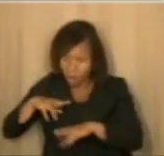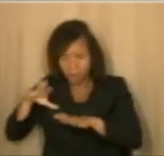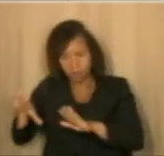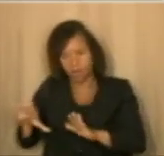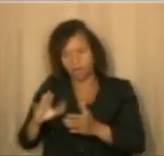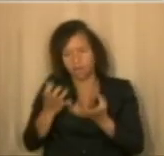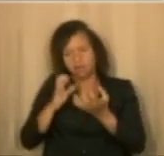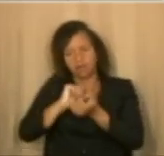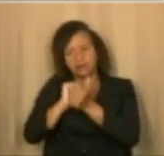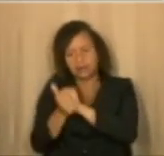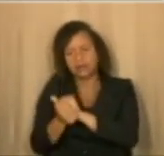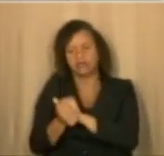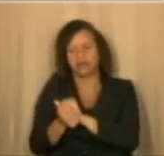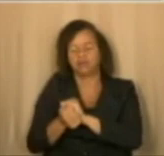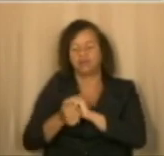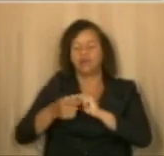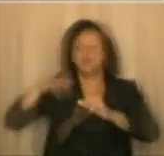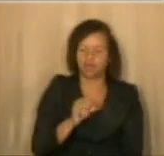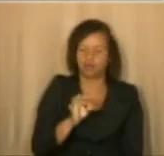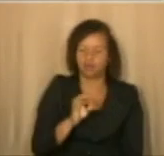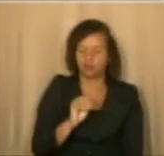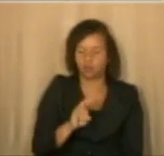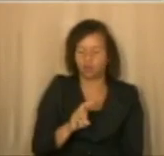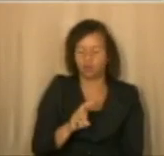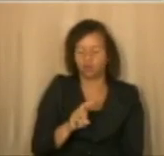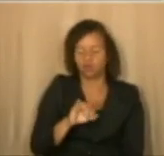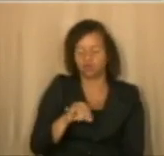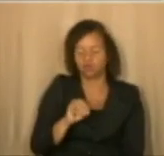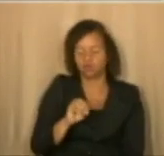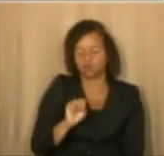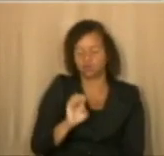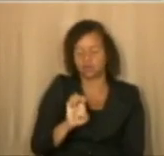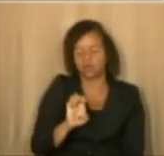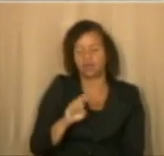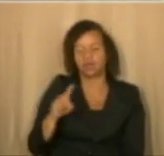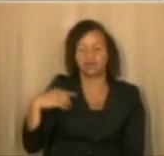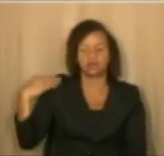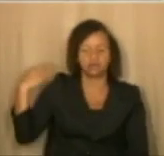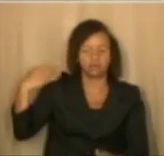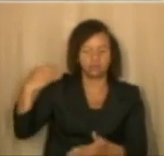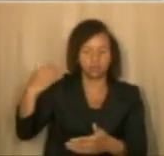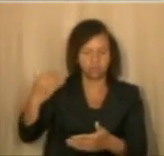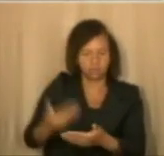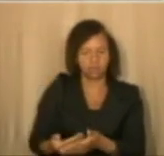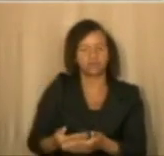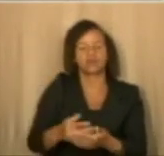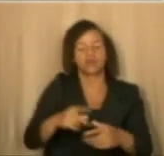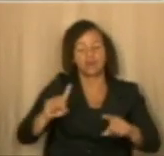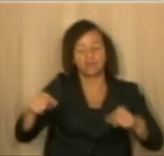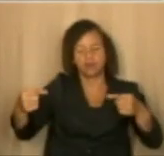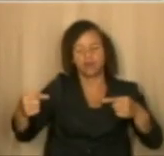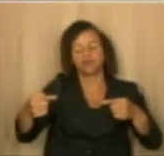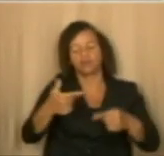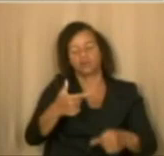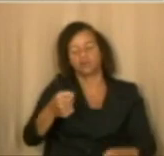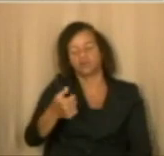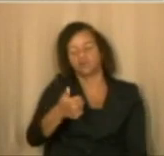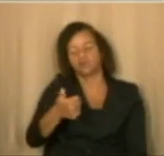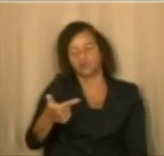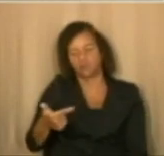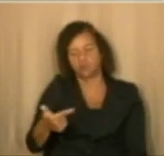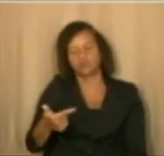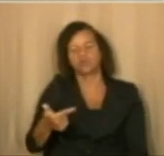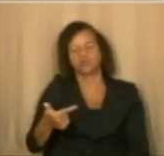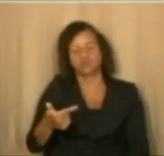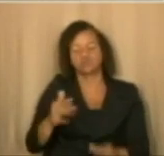atleta, atleta de voleibol. Ele começou a sua trajetória em campeonato nacional em 2012, na